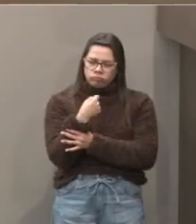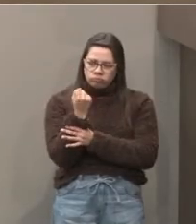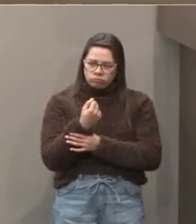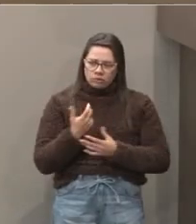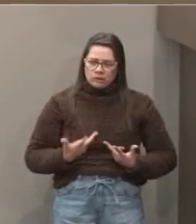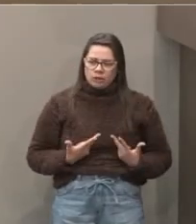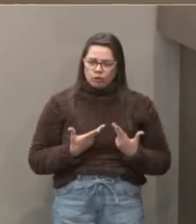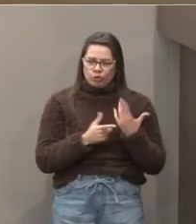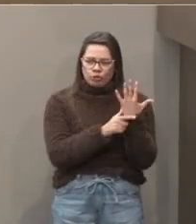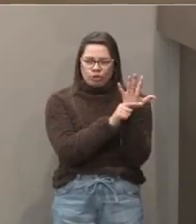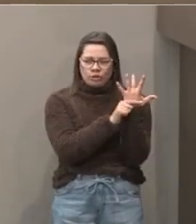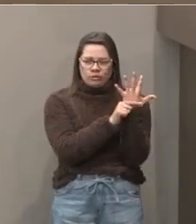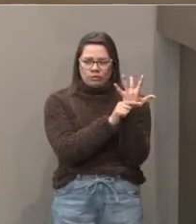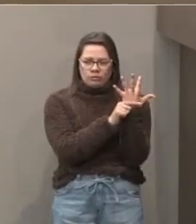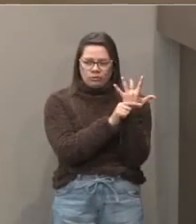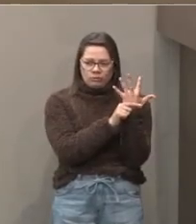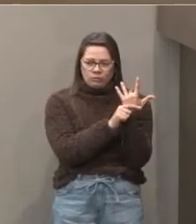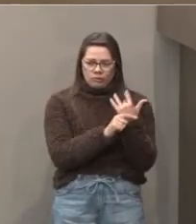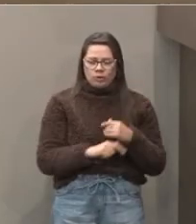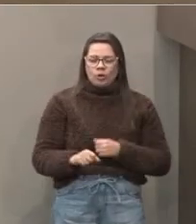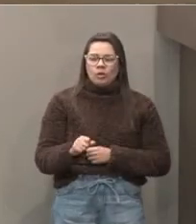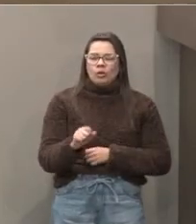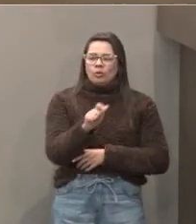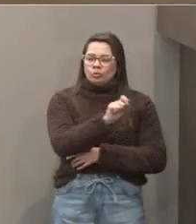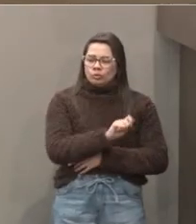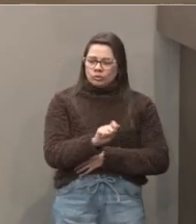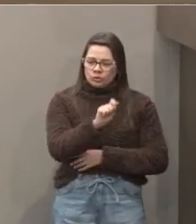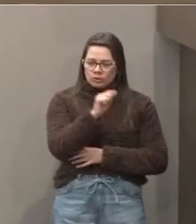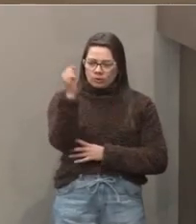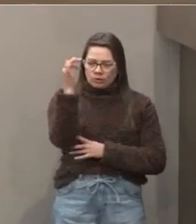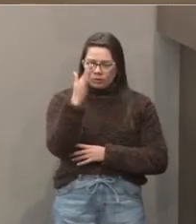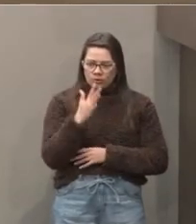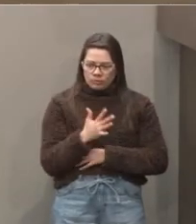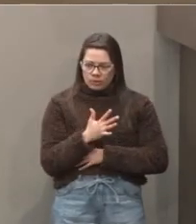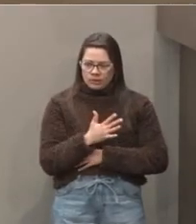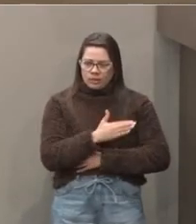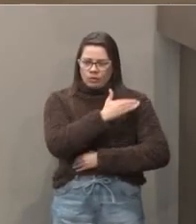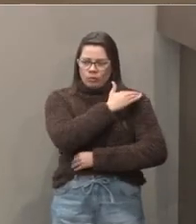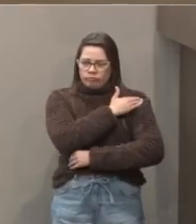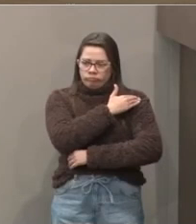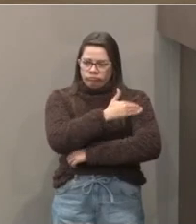Cirurgia da Mão, a Sociedade Brasileira de Cirurgia do Ombro e Cotovelo,